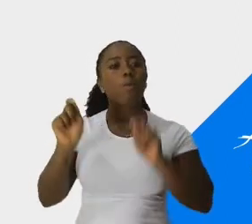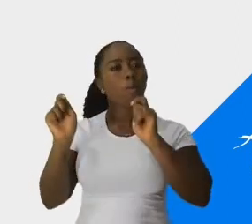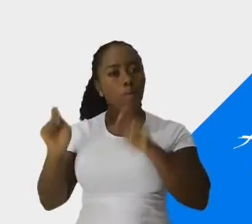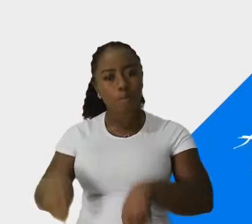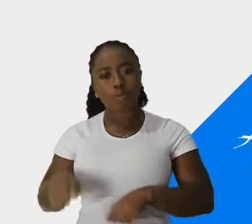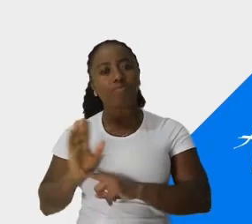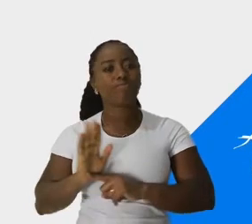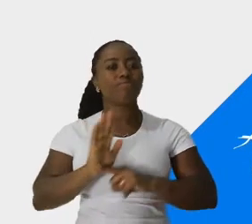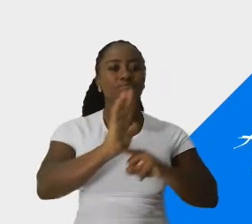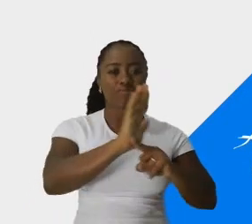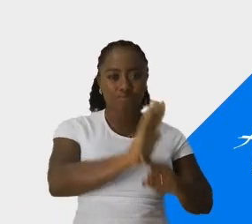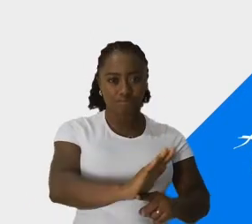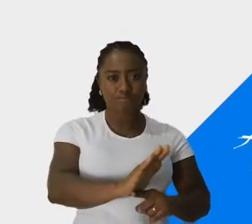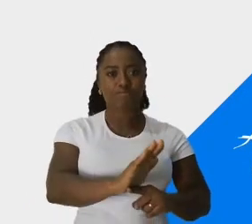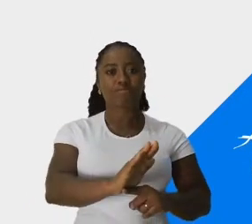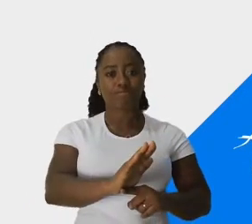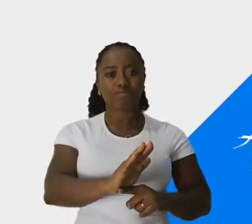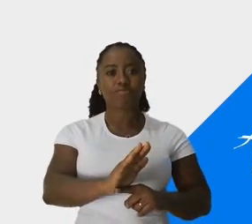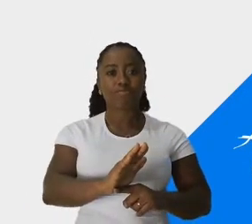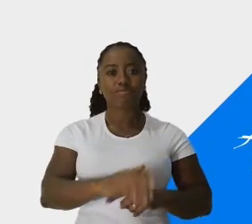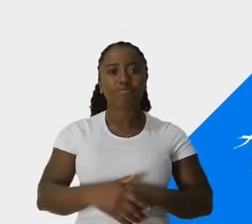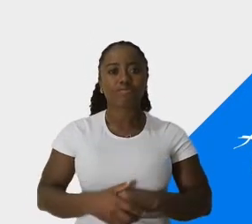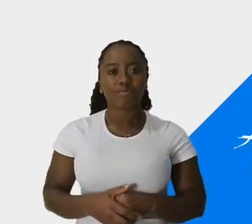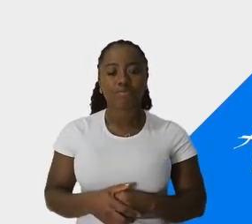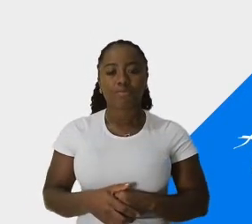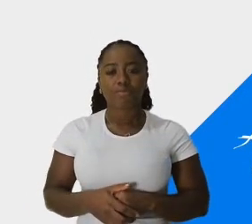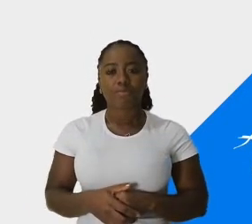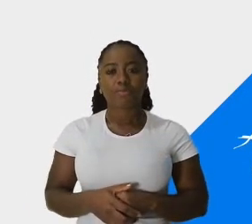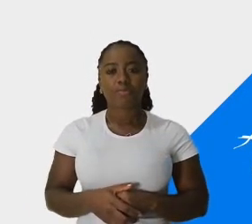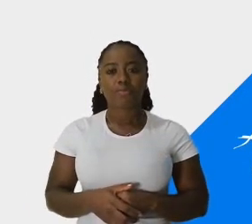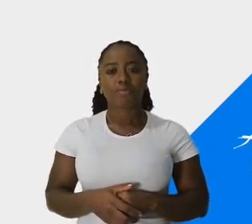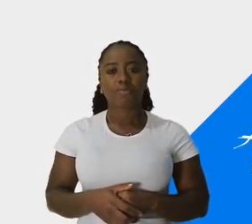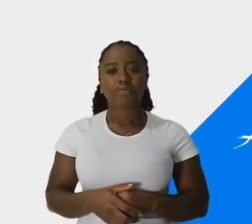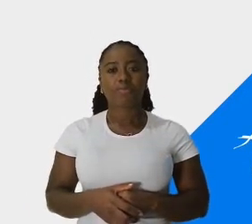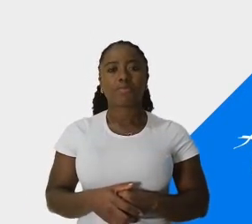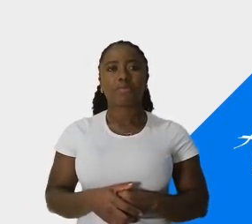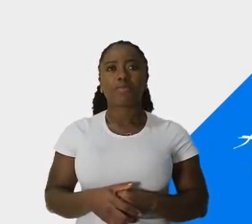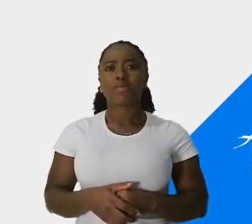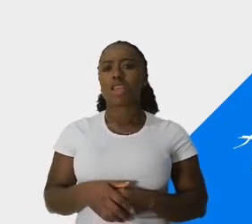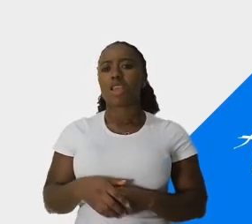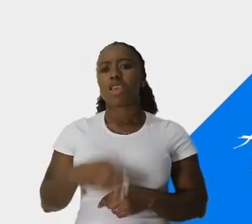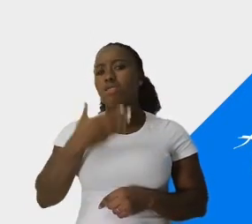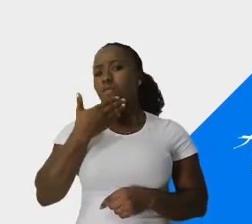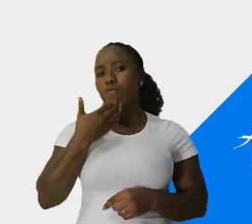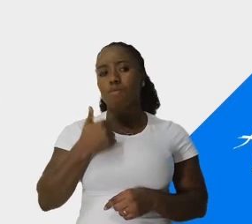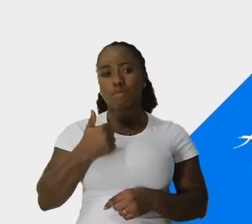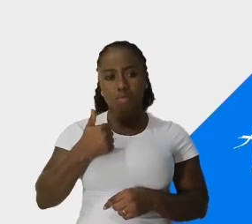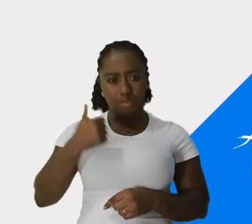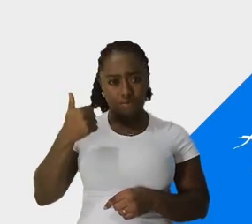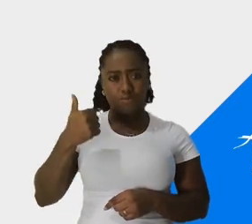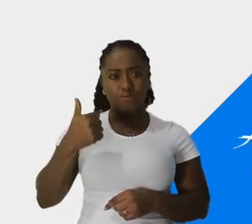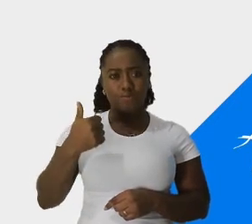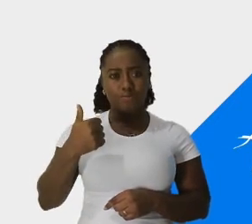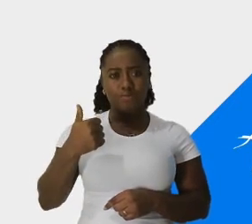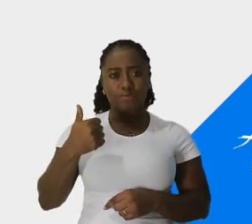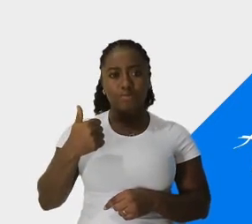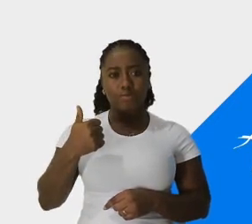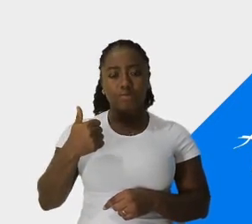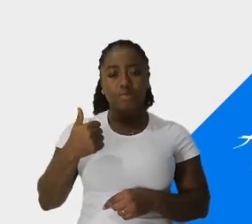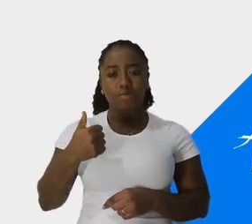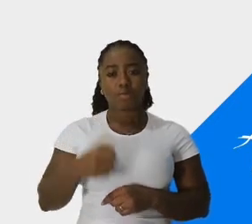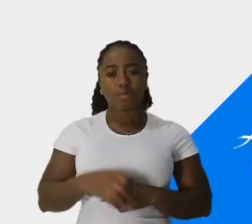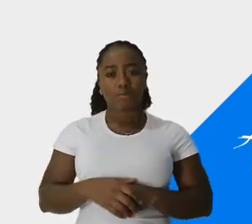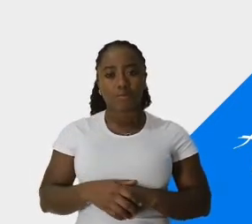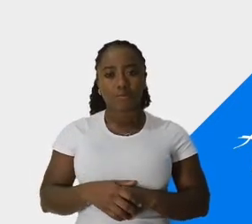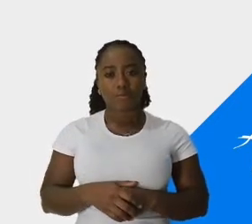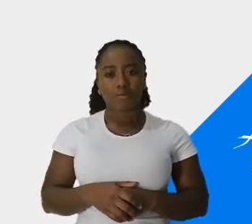mais satisfatoriamente, né, vamos dizer assim. Então, sempre eu acho que é fundamental a entrevista,